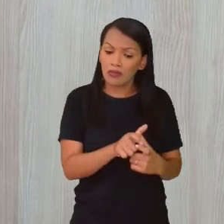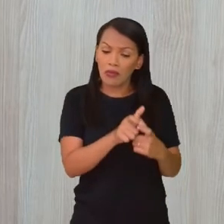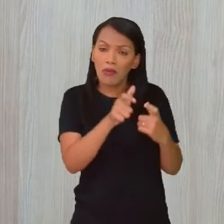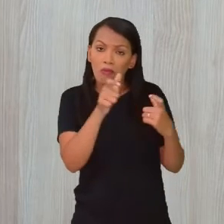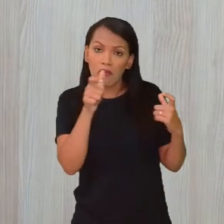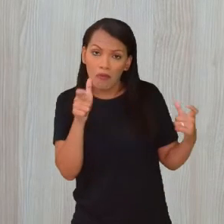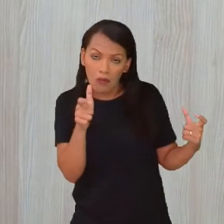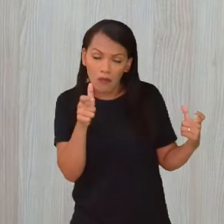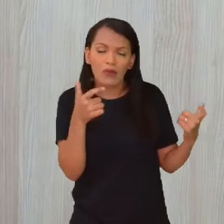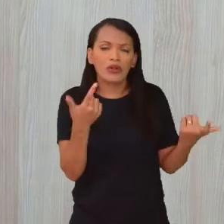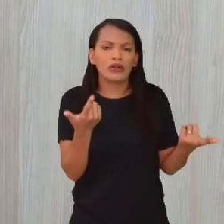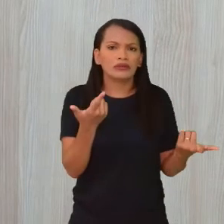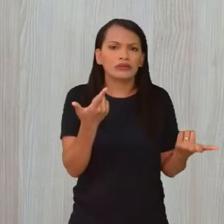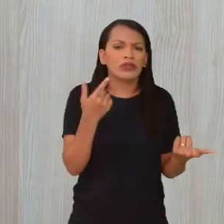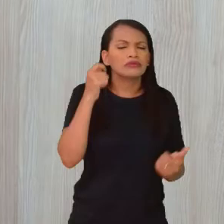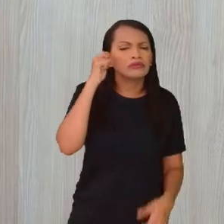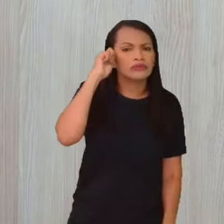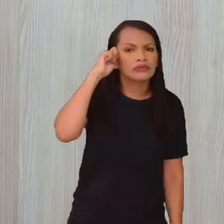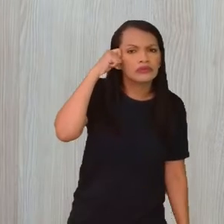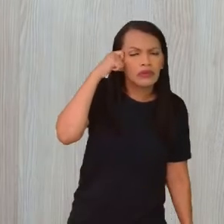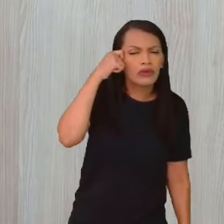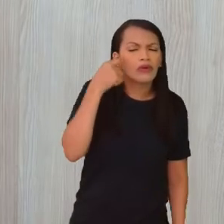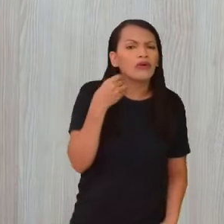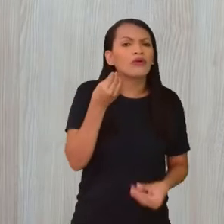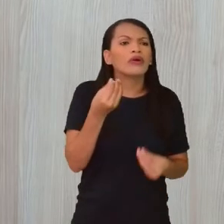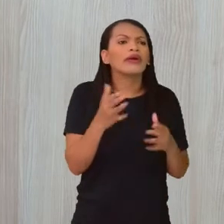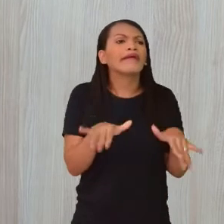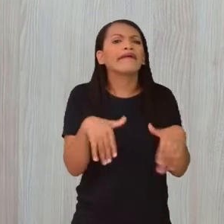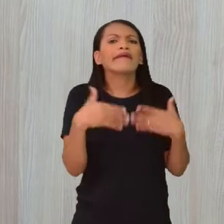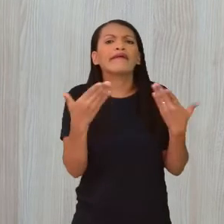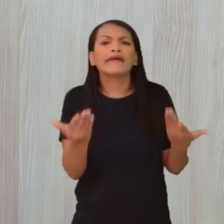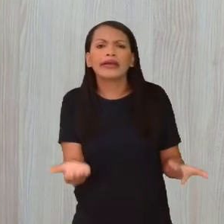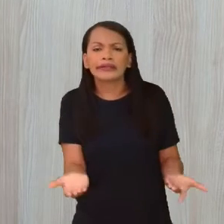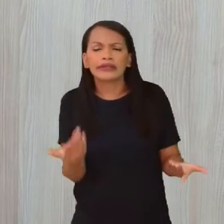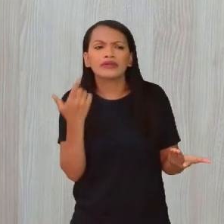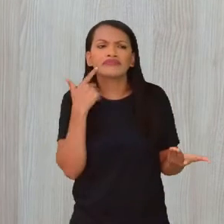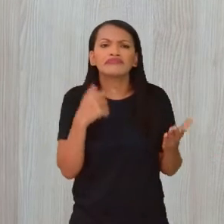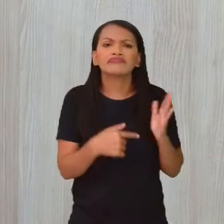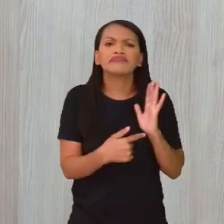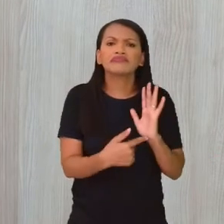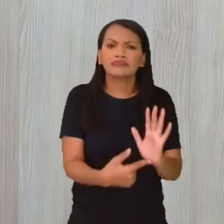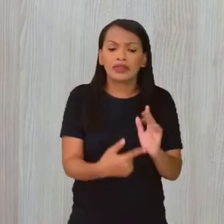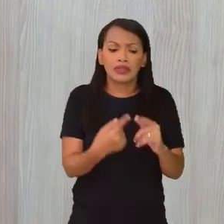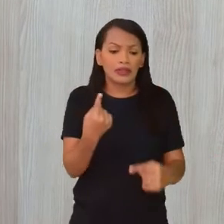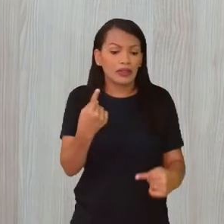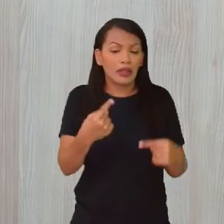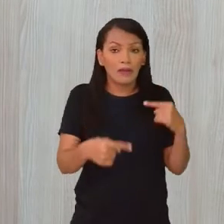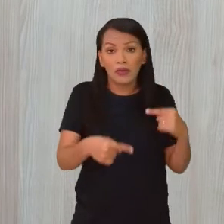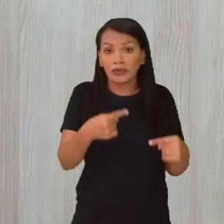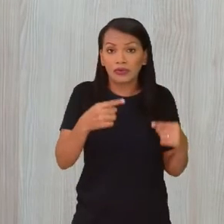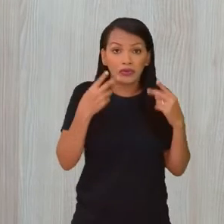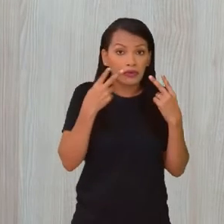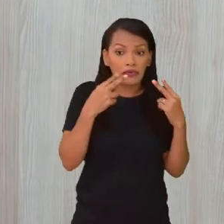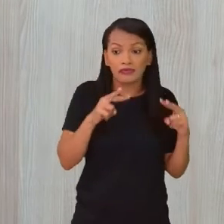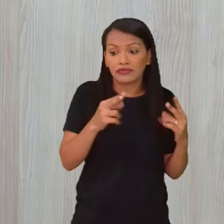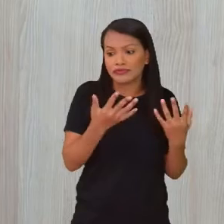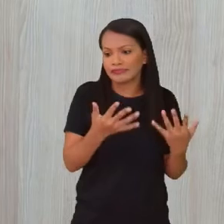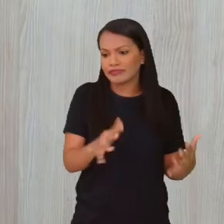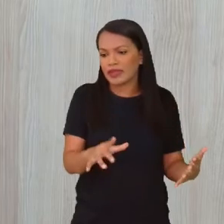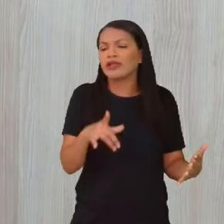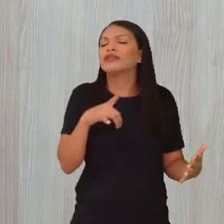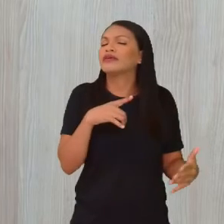né, dita negra, onde é que estão sendo representadas? Na política a gente não vê. Claro que